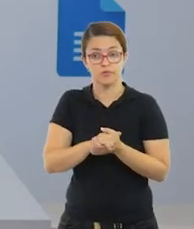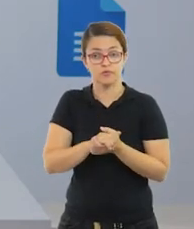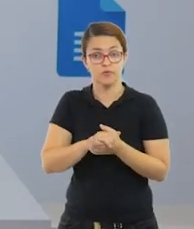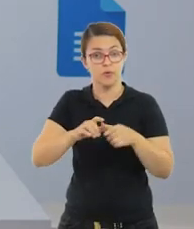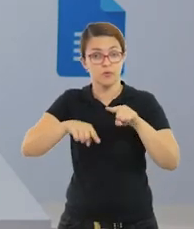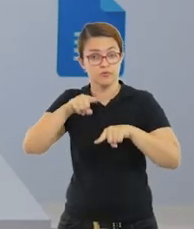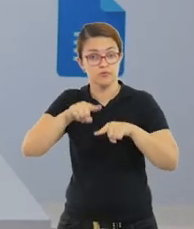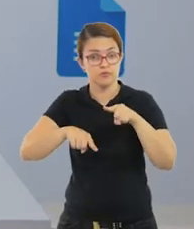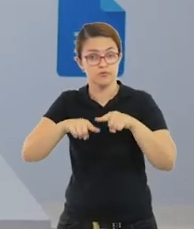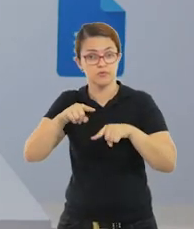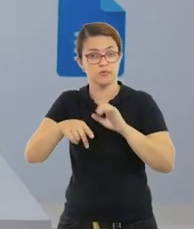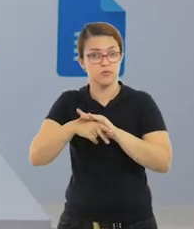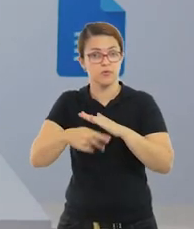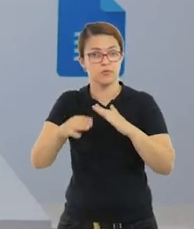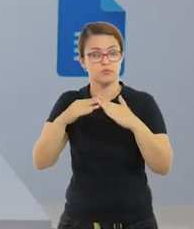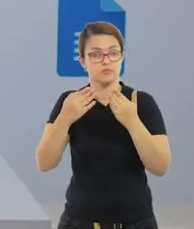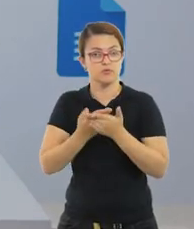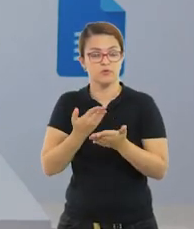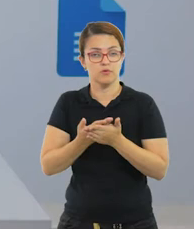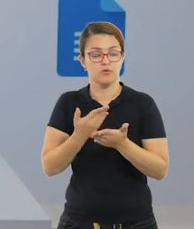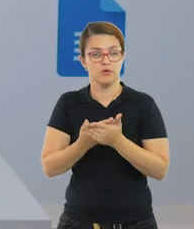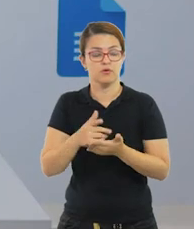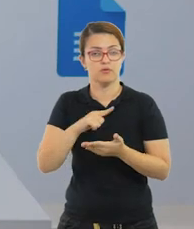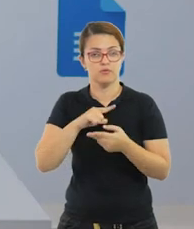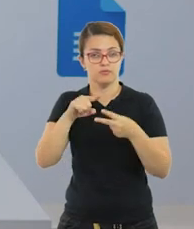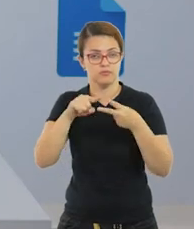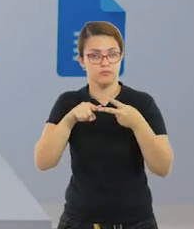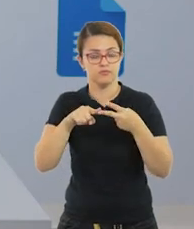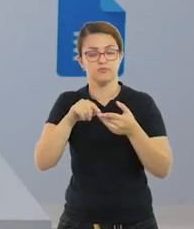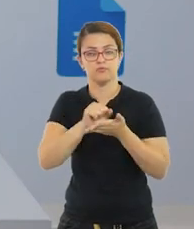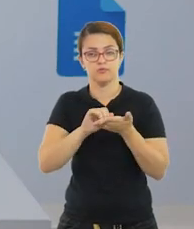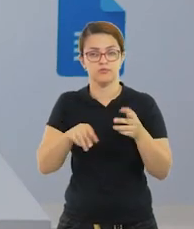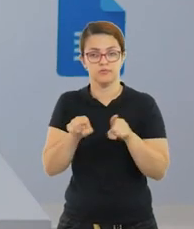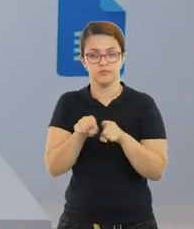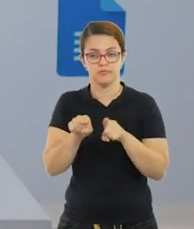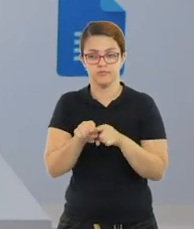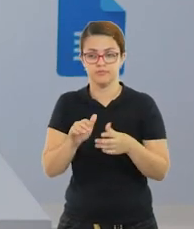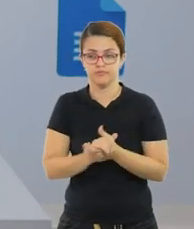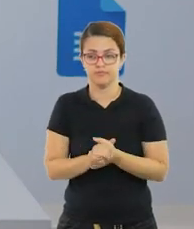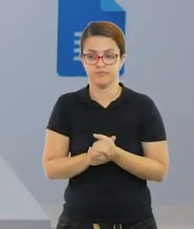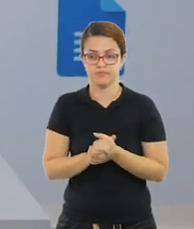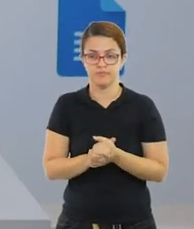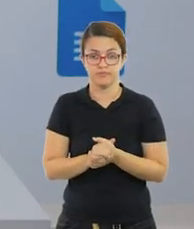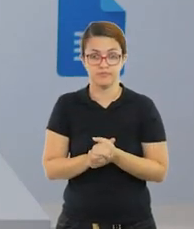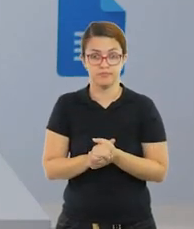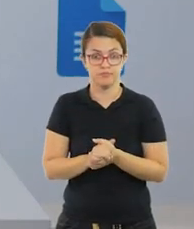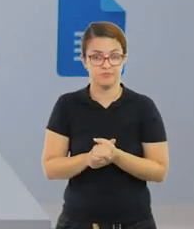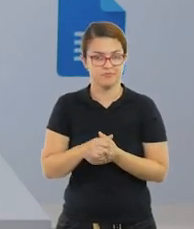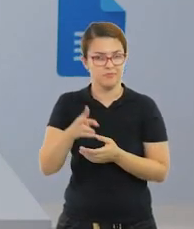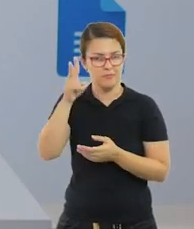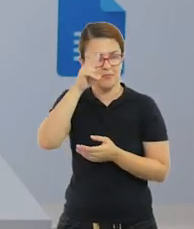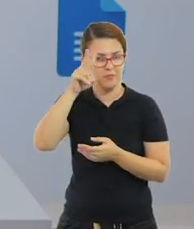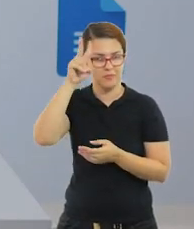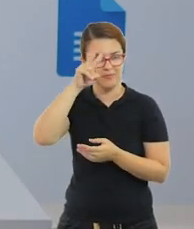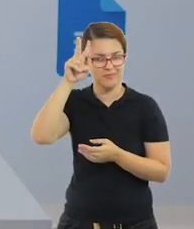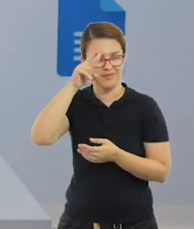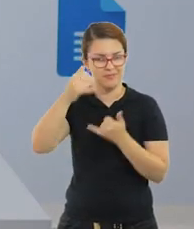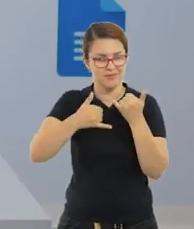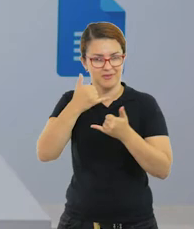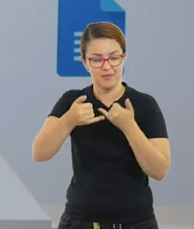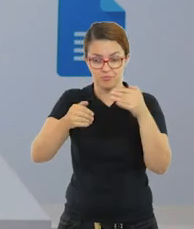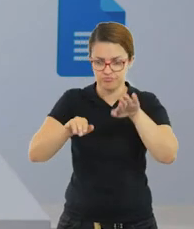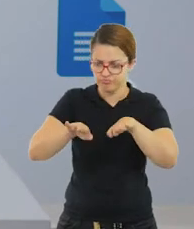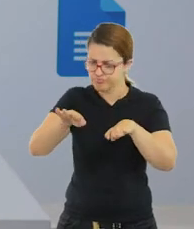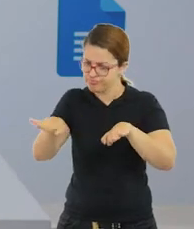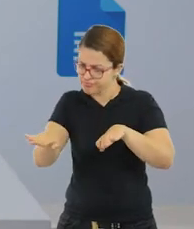supplies, ou seja, objetos escolares, tenho duas atividades para vocês também. A primeira é trabalhar o memory game, que é o jogo da